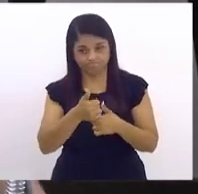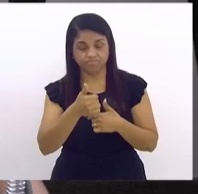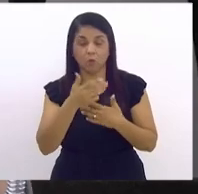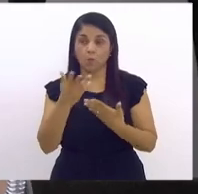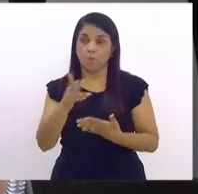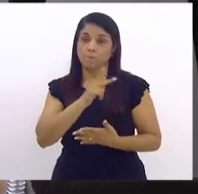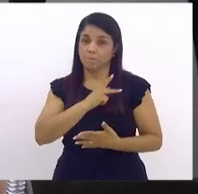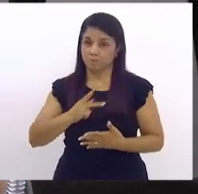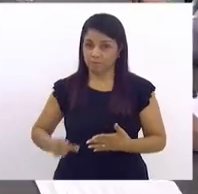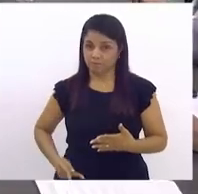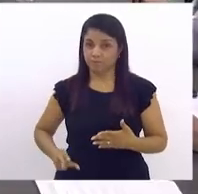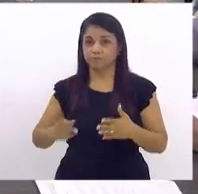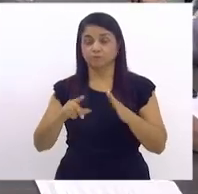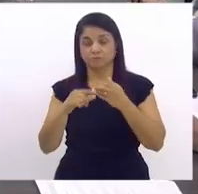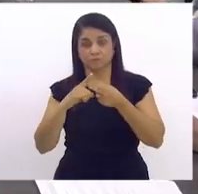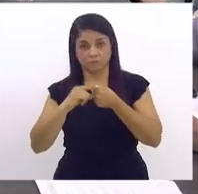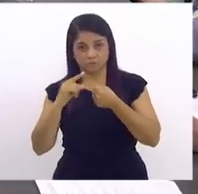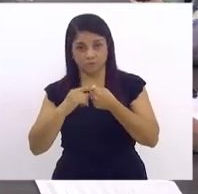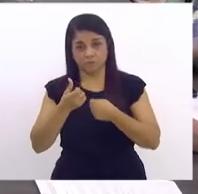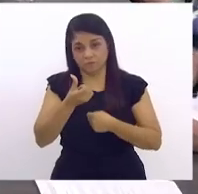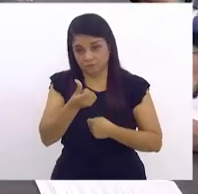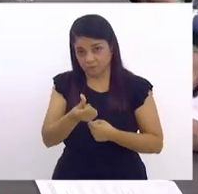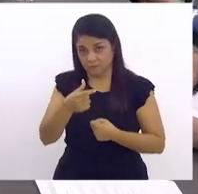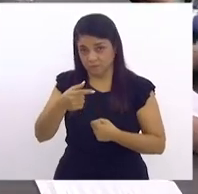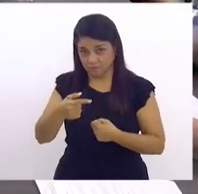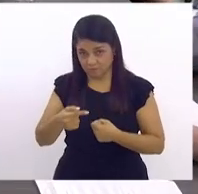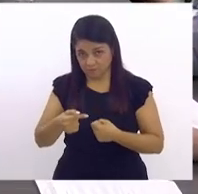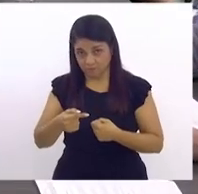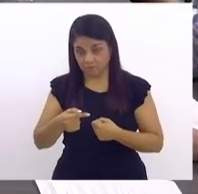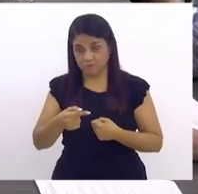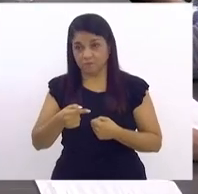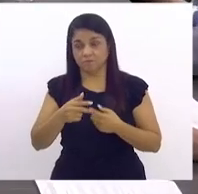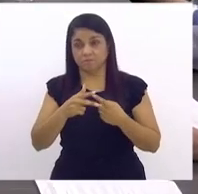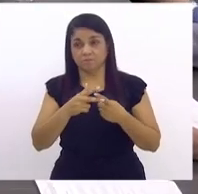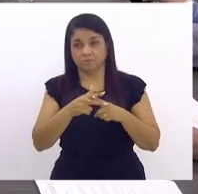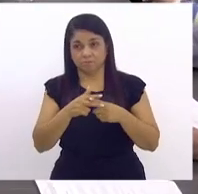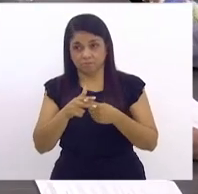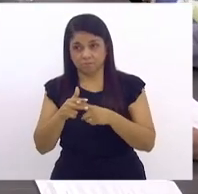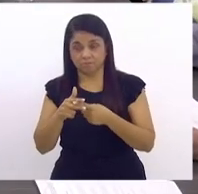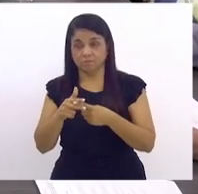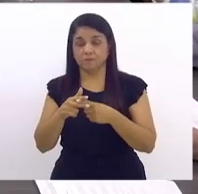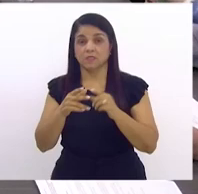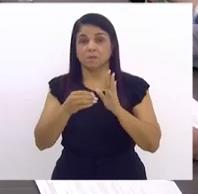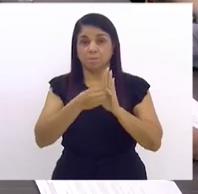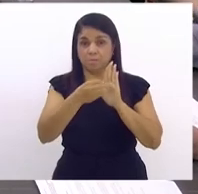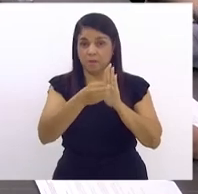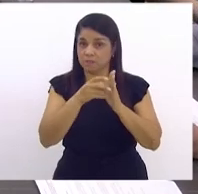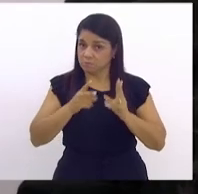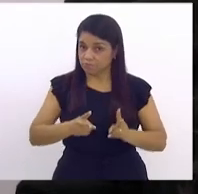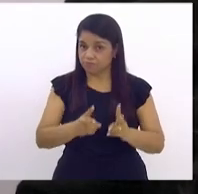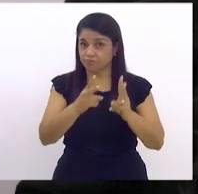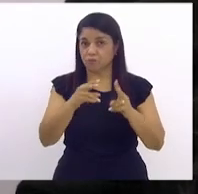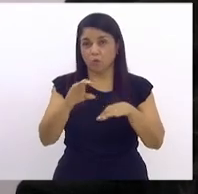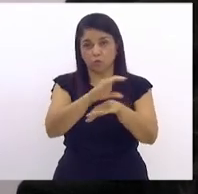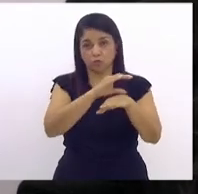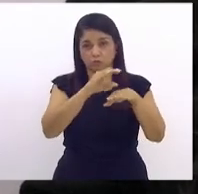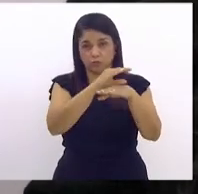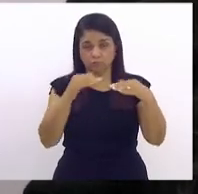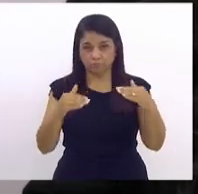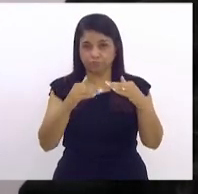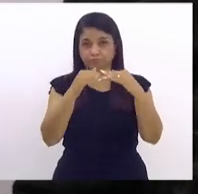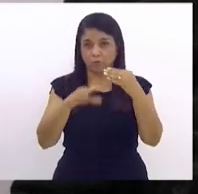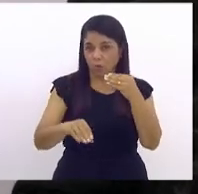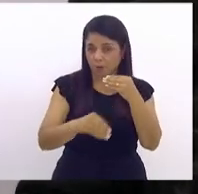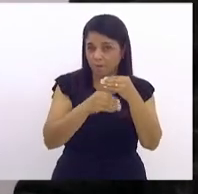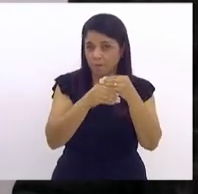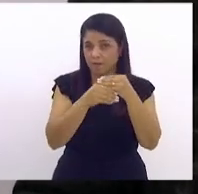Presidente, então, suprimindo os artigos 6 e 7, mantendo o nosso parecer sobre a constitucionalidade com